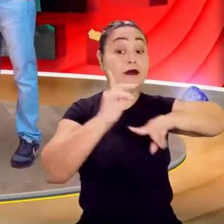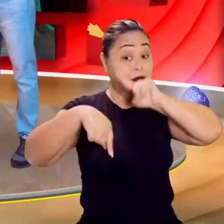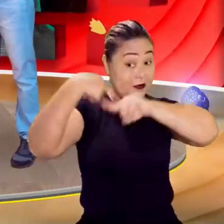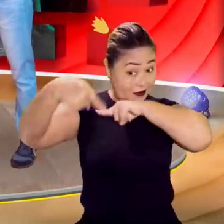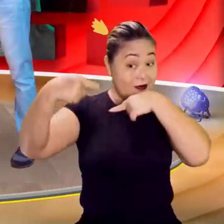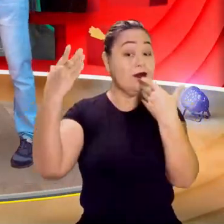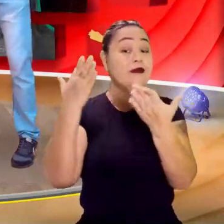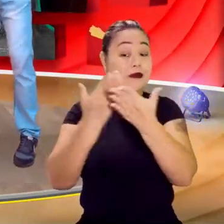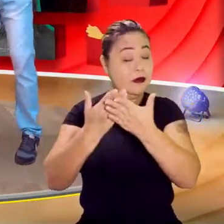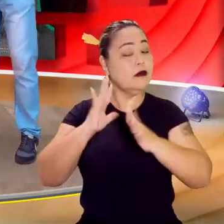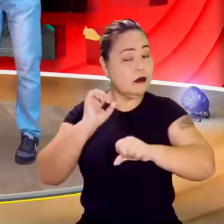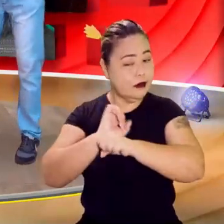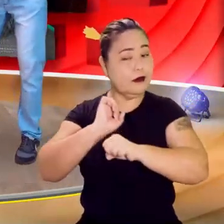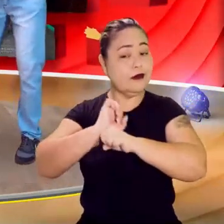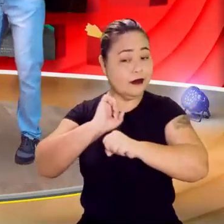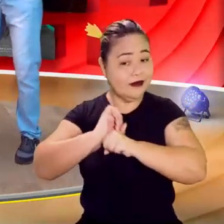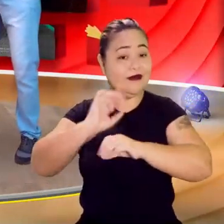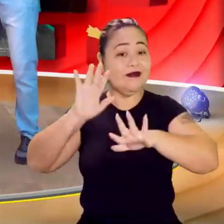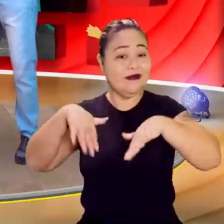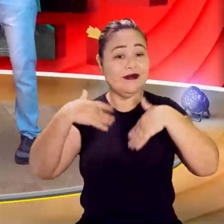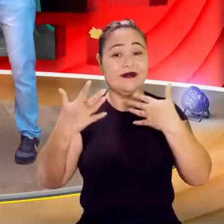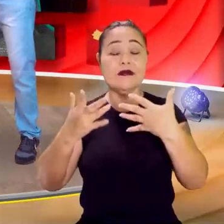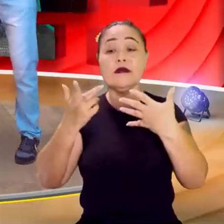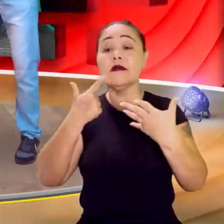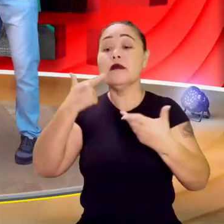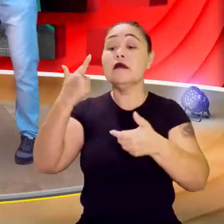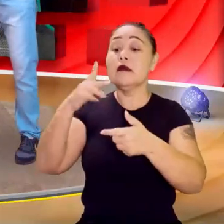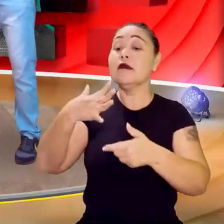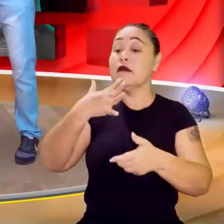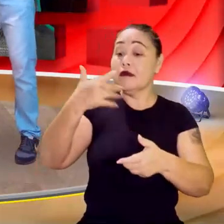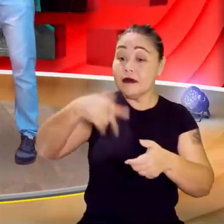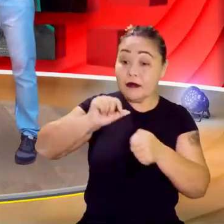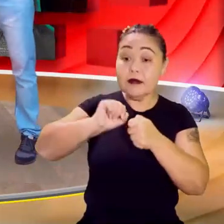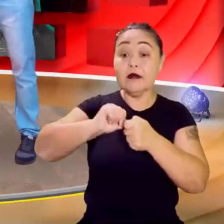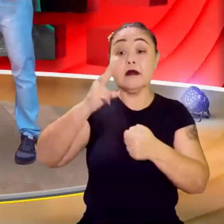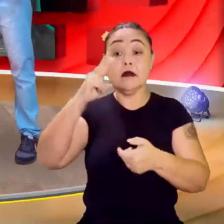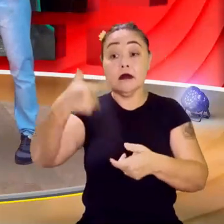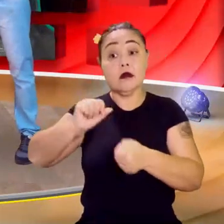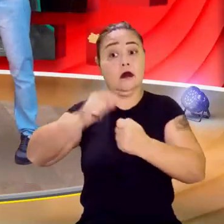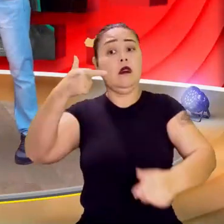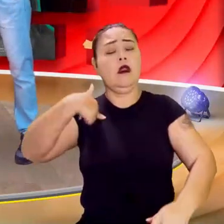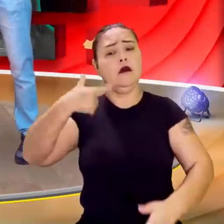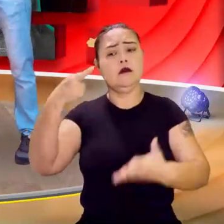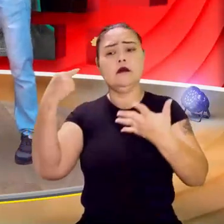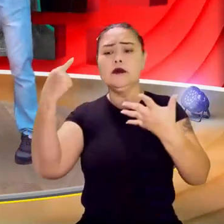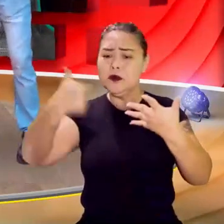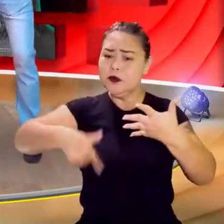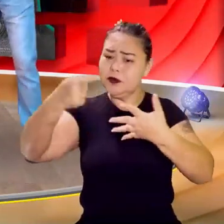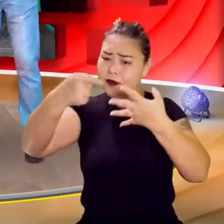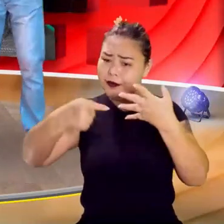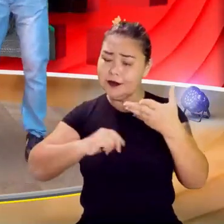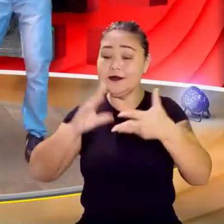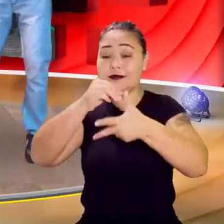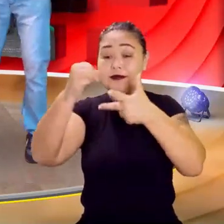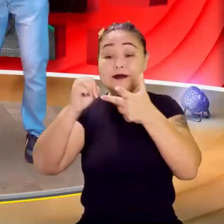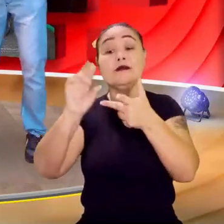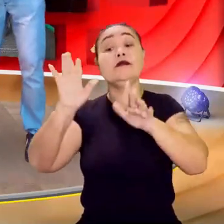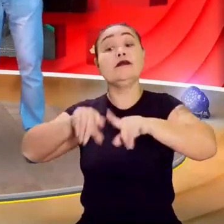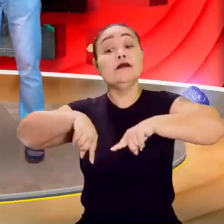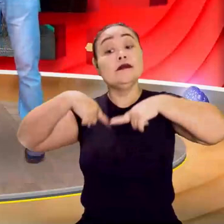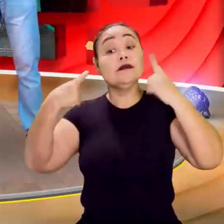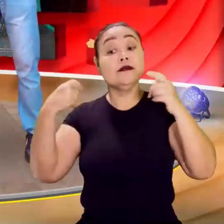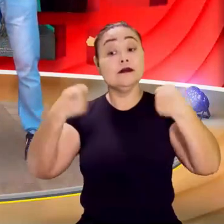a próxima, né? Tá chegando, mais não, uma aula. Não, é porque quando fala rever, reconhecer, ele fala assim, ah, não, lá vem Enem. As propriedades do Enem. Então, a